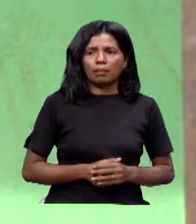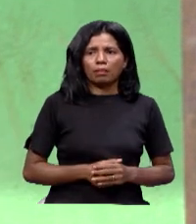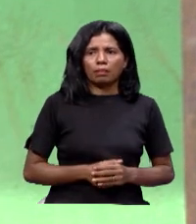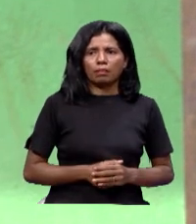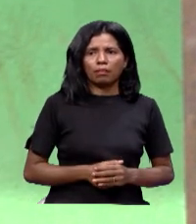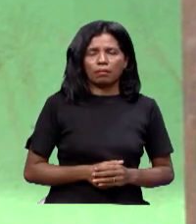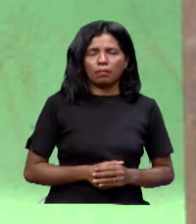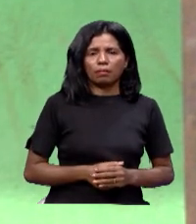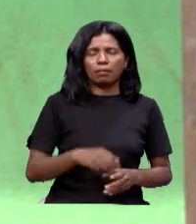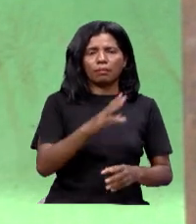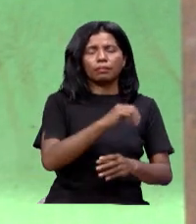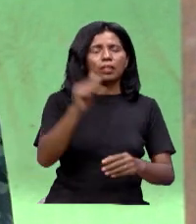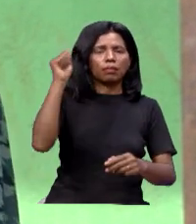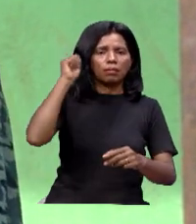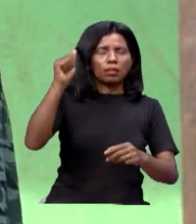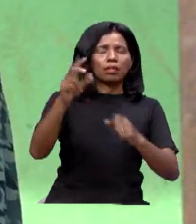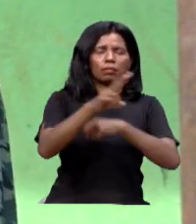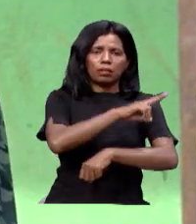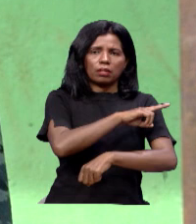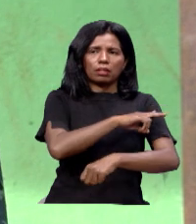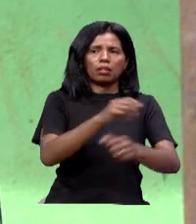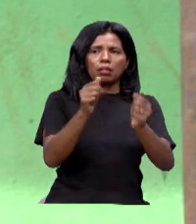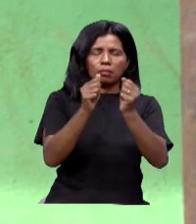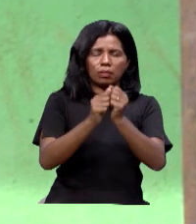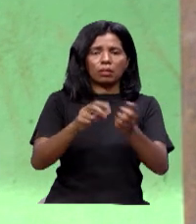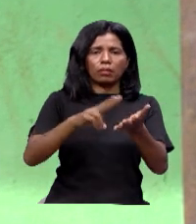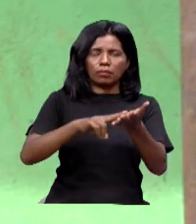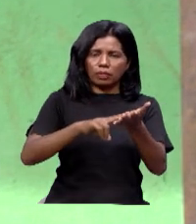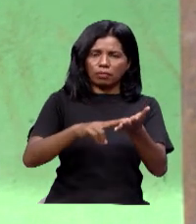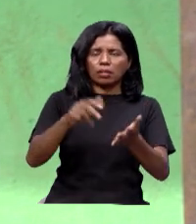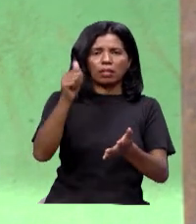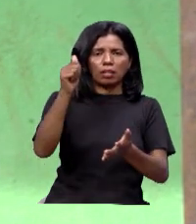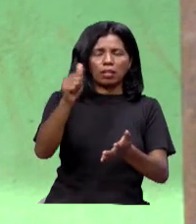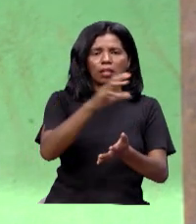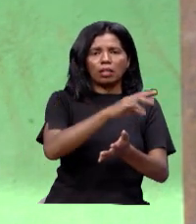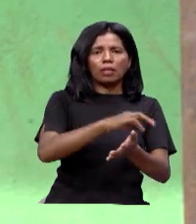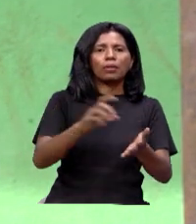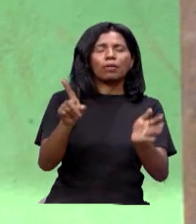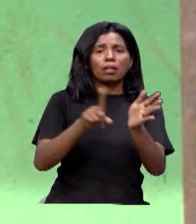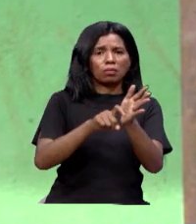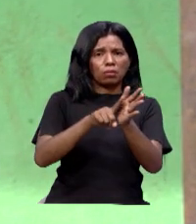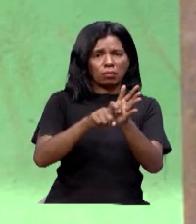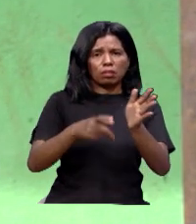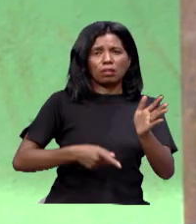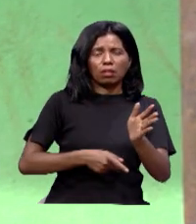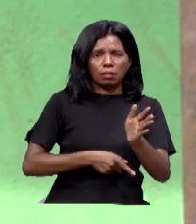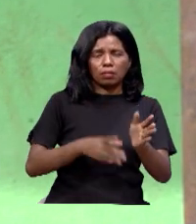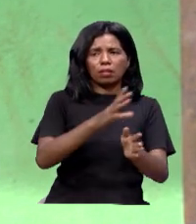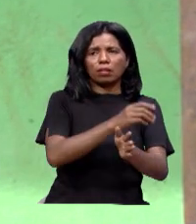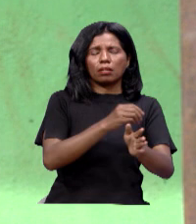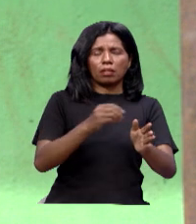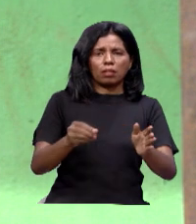Campanha vacinação integrado, hamutuk ho vitamina A, non lumbriga, mac intervenção ida neve popa